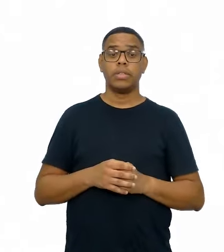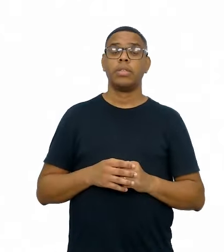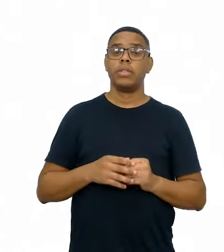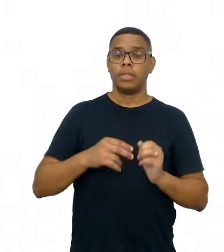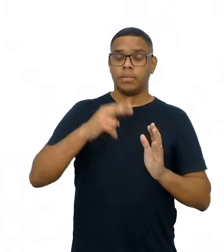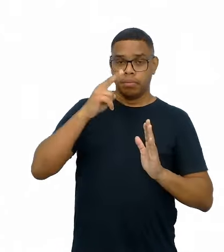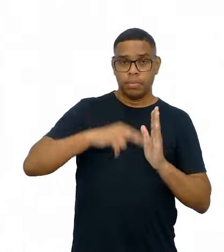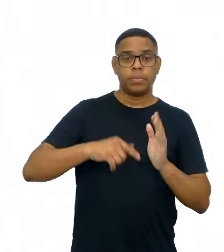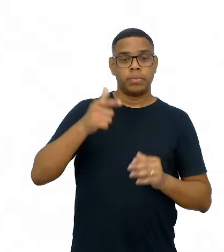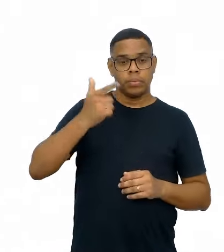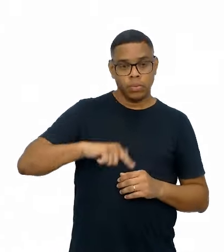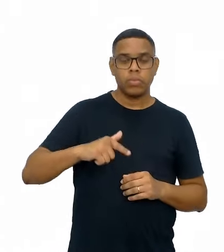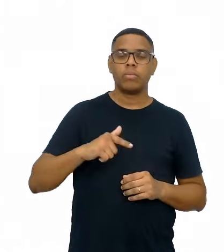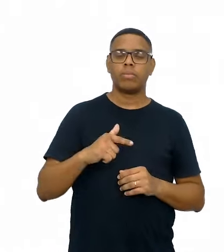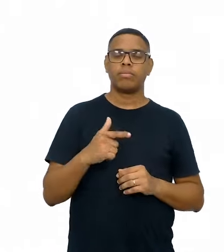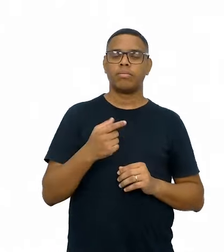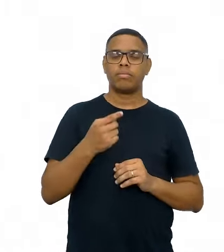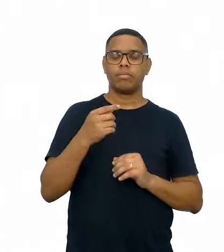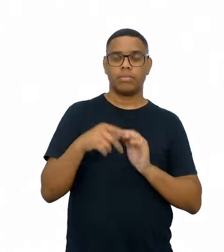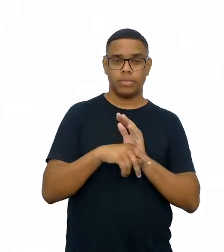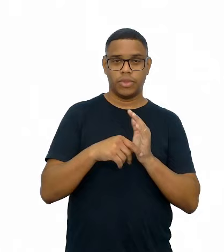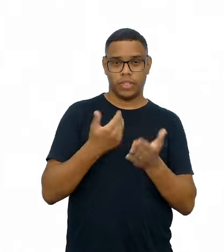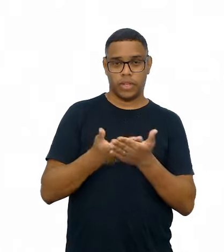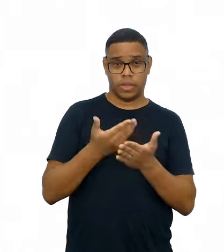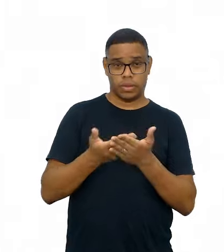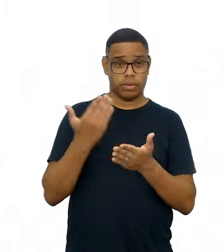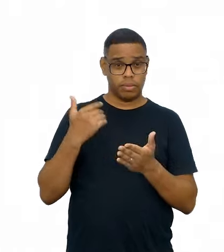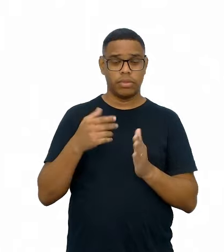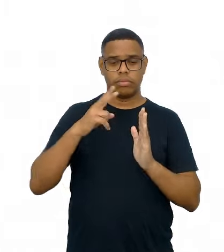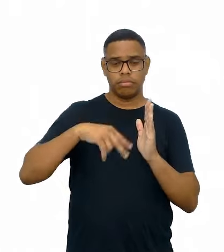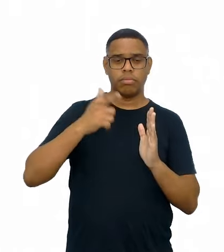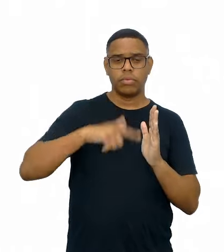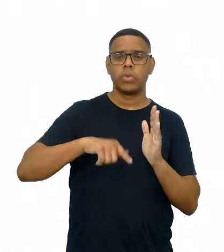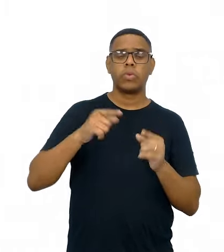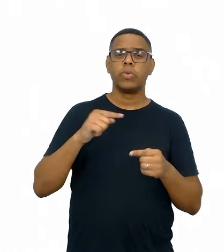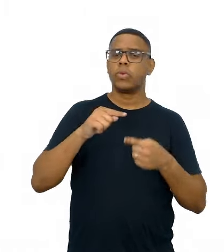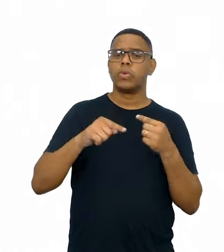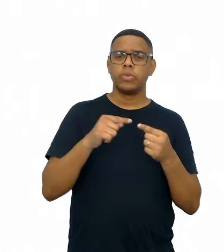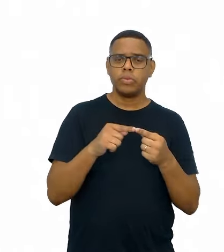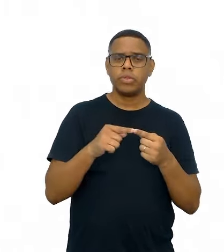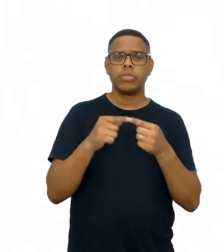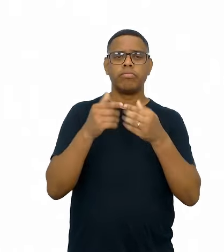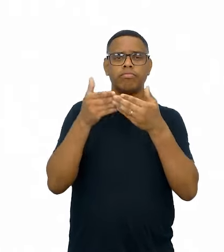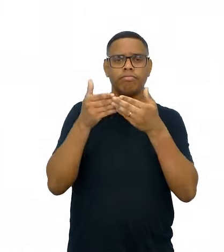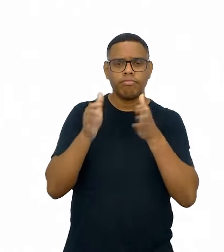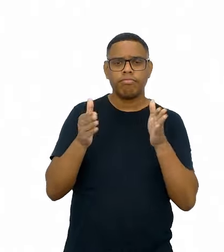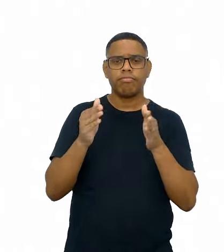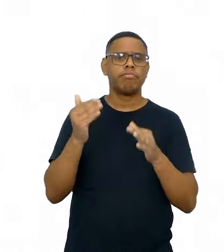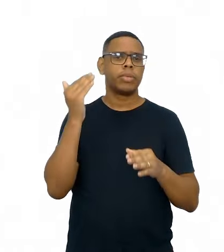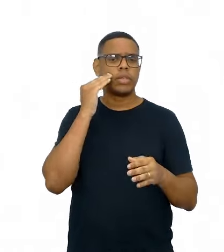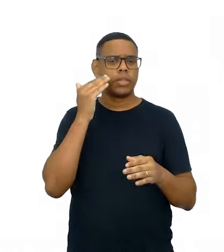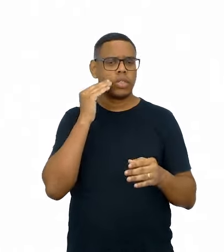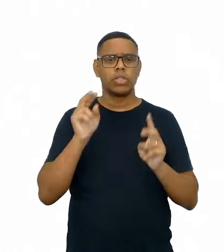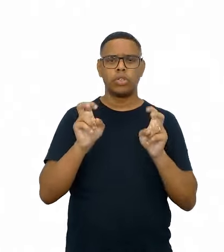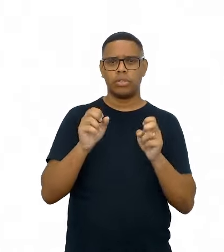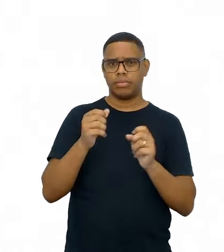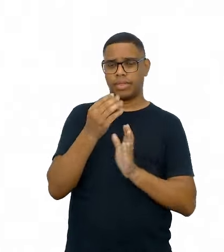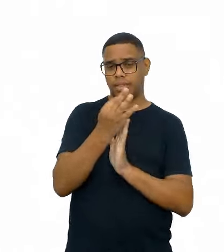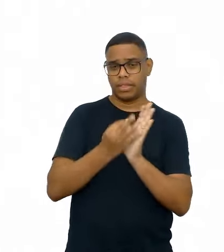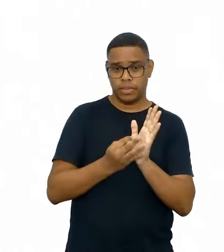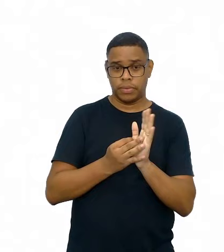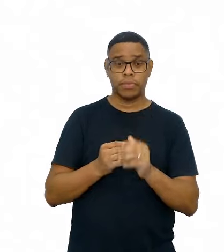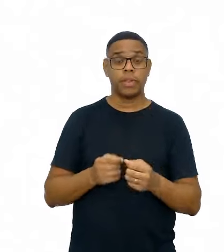ampliar a compreensão sobre ele. Na 3, expliquem aos estudantes que, junto, eles devem indicar